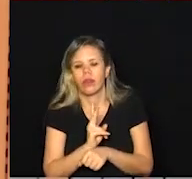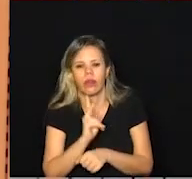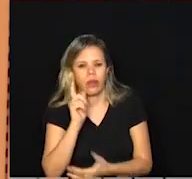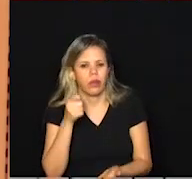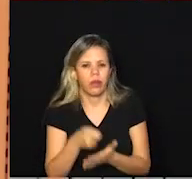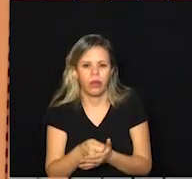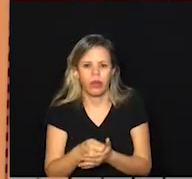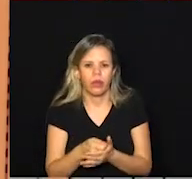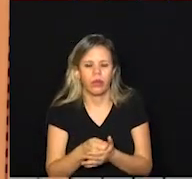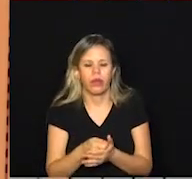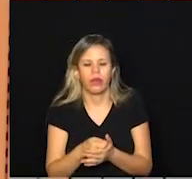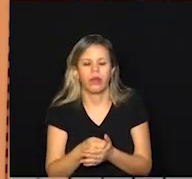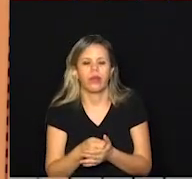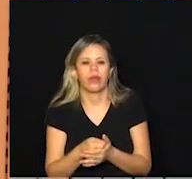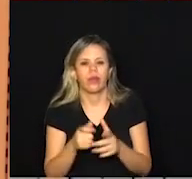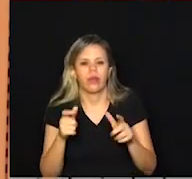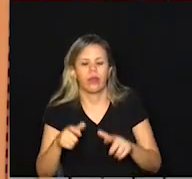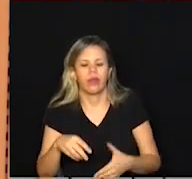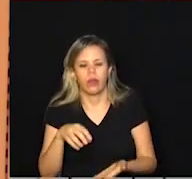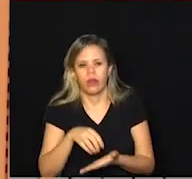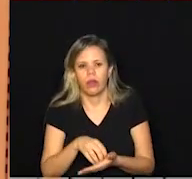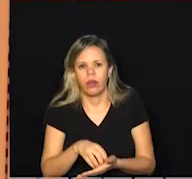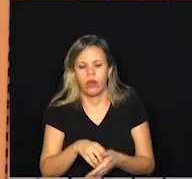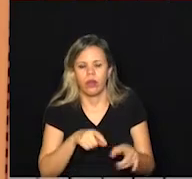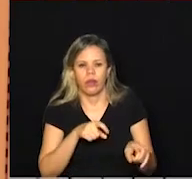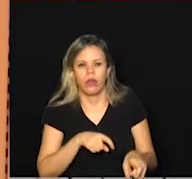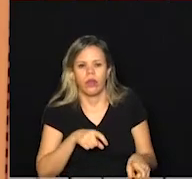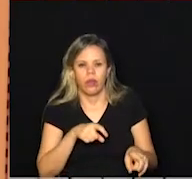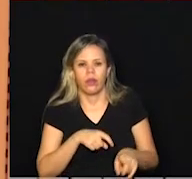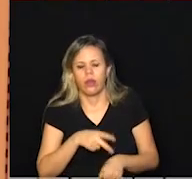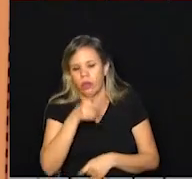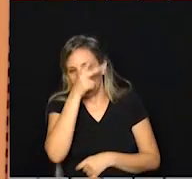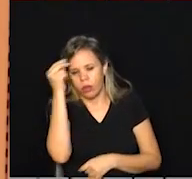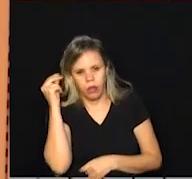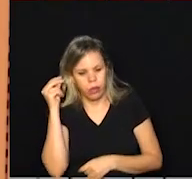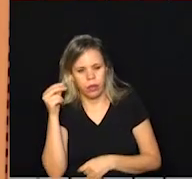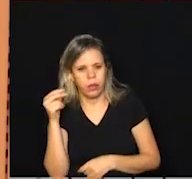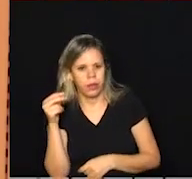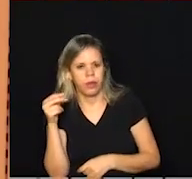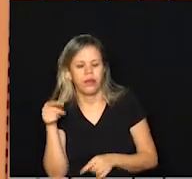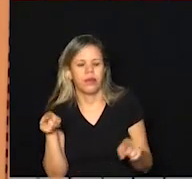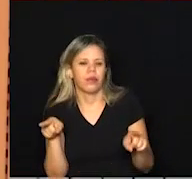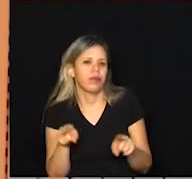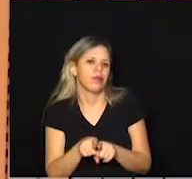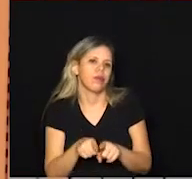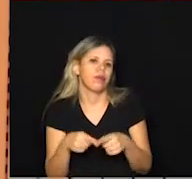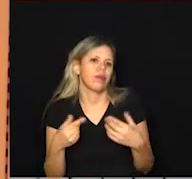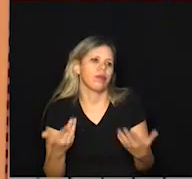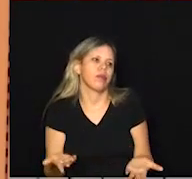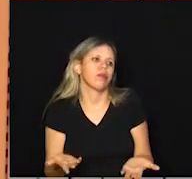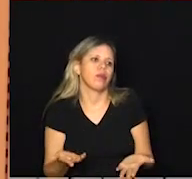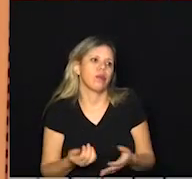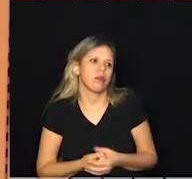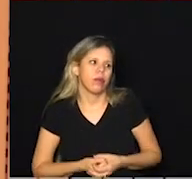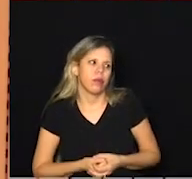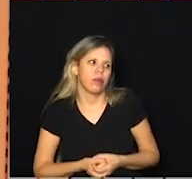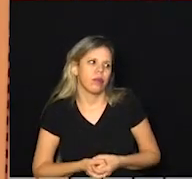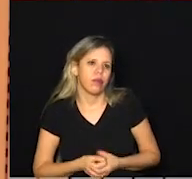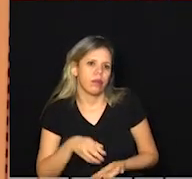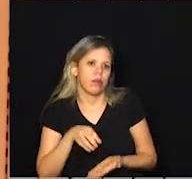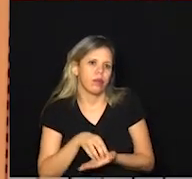garantia da segurança daquele espaço é público e para que a